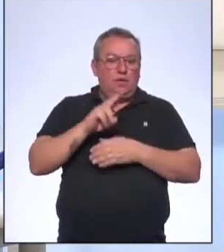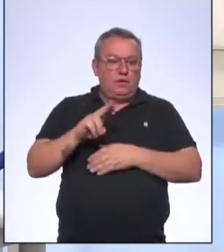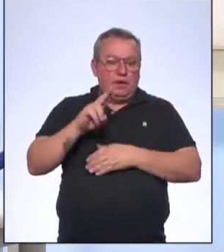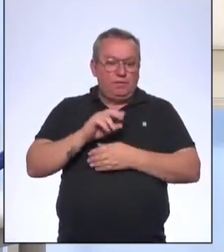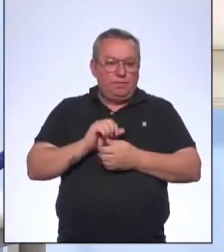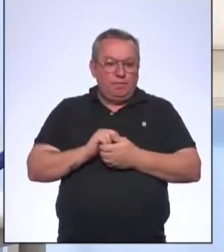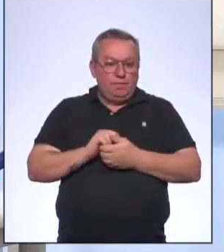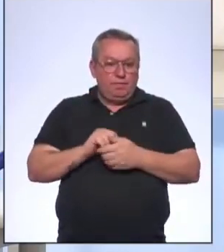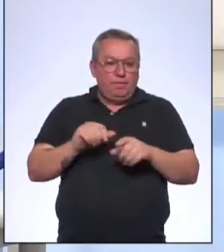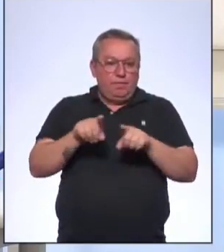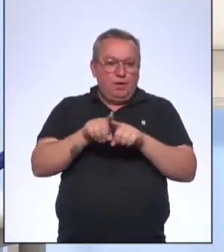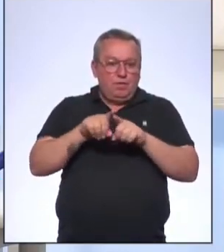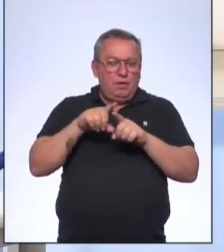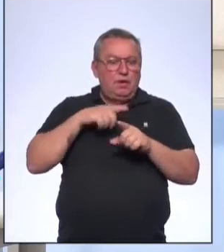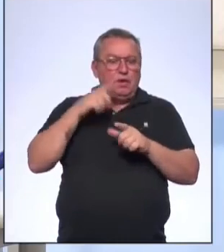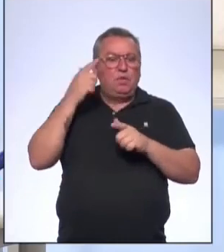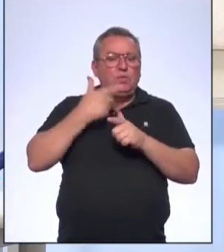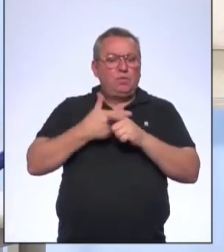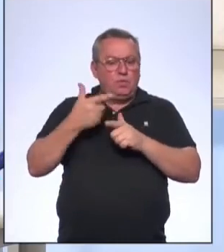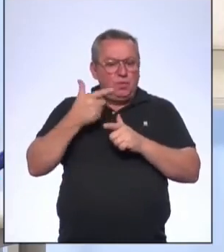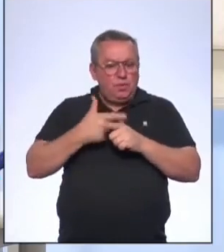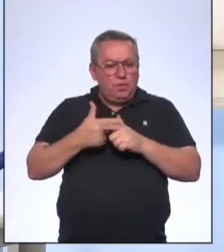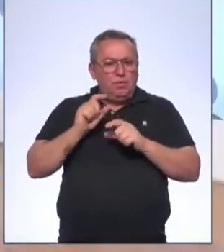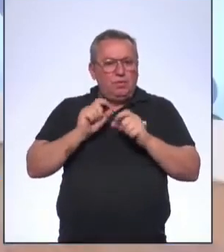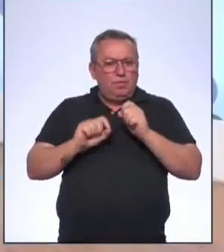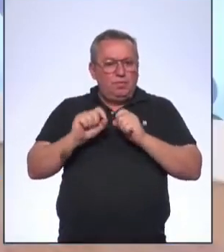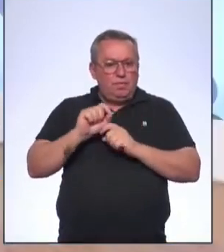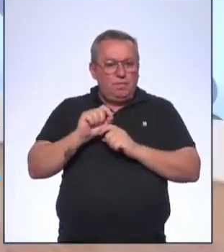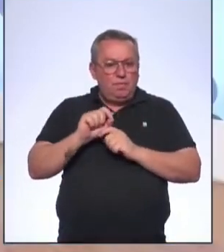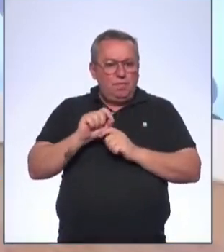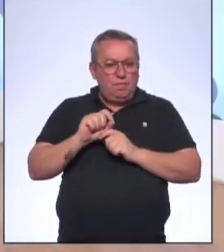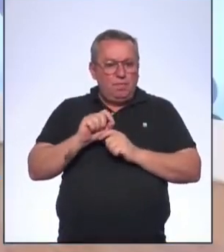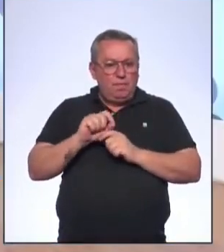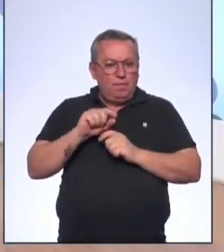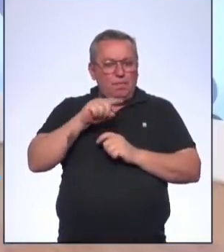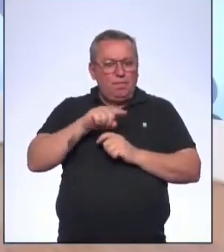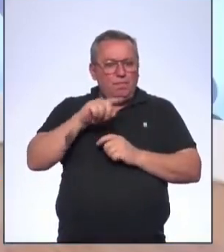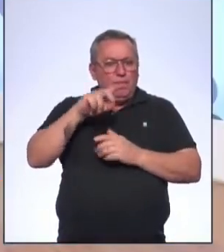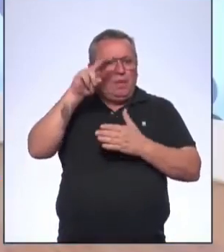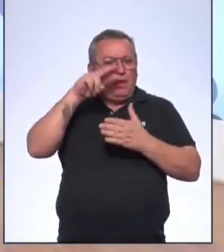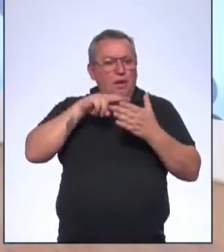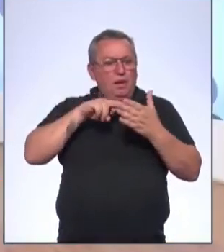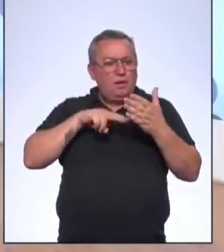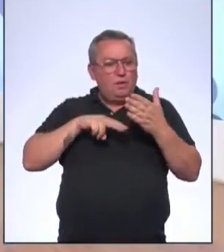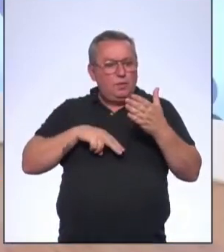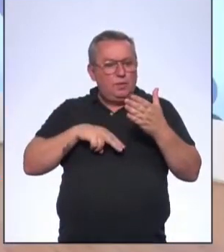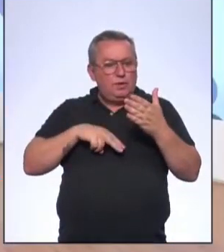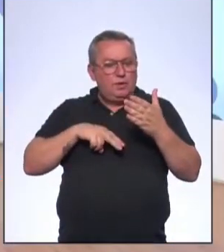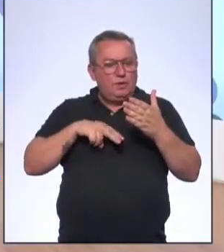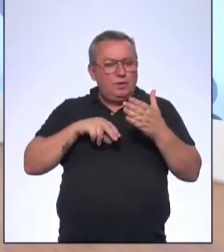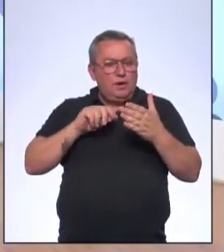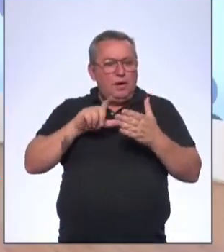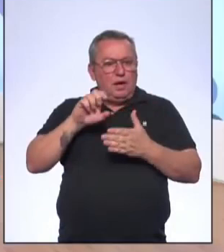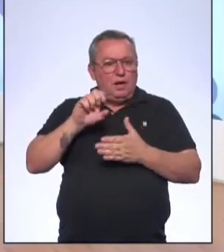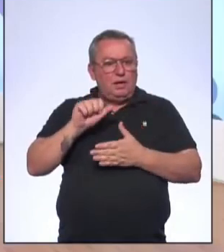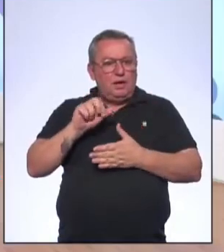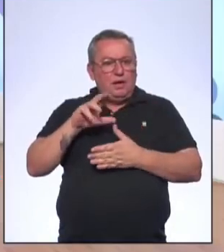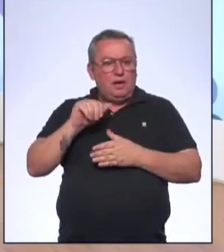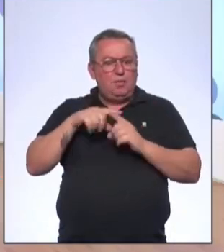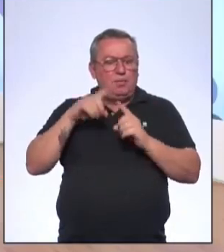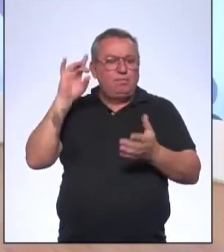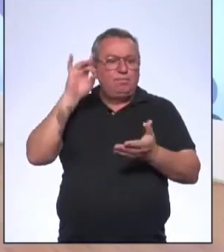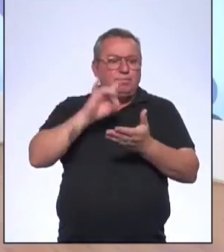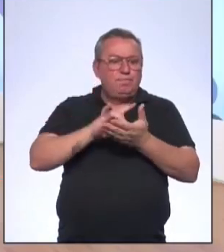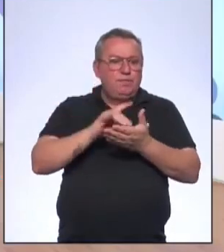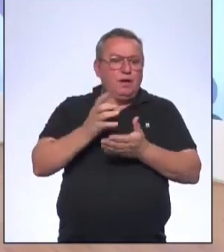usa. Tem um pequeno probleminha nessa leitura aí, Alessandra, porque na realidade o que